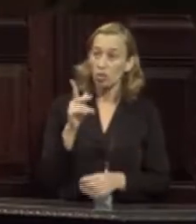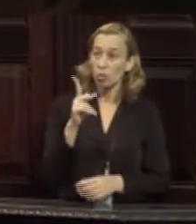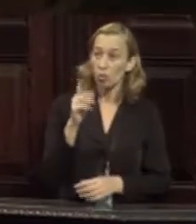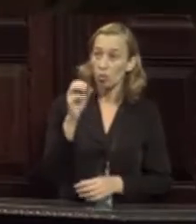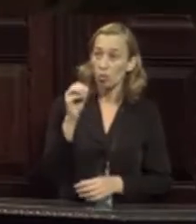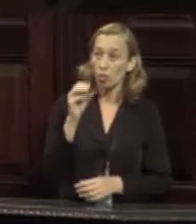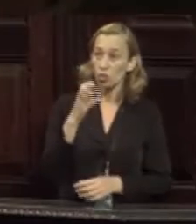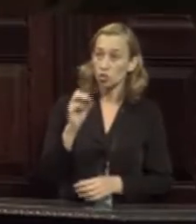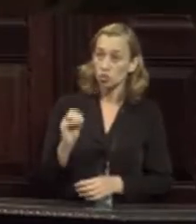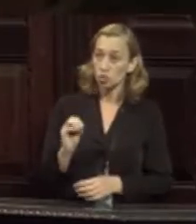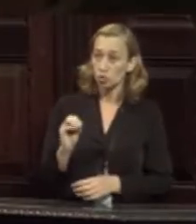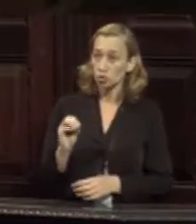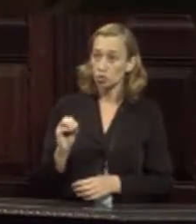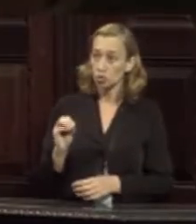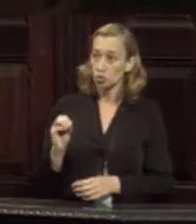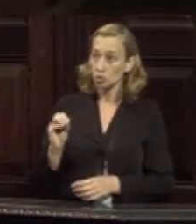empresa